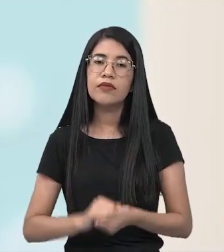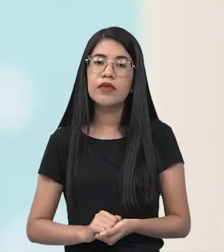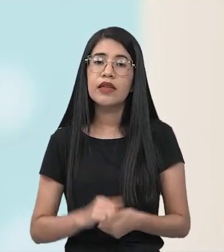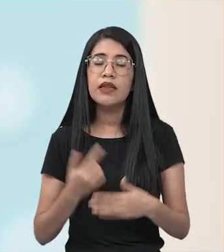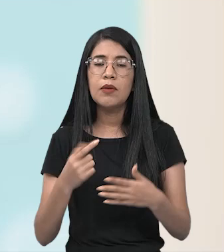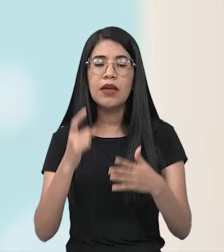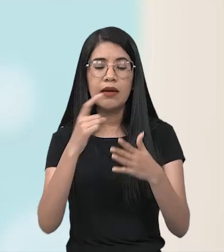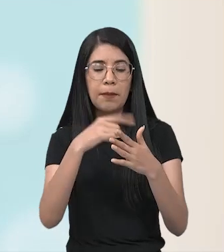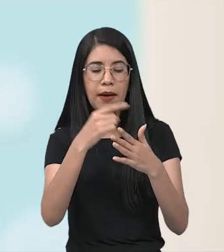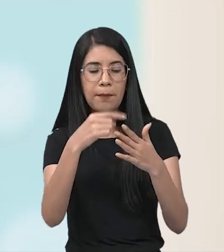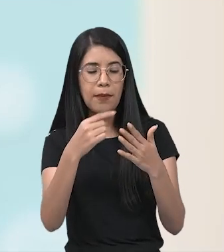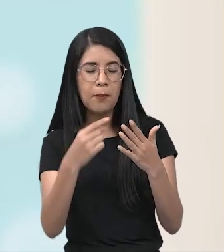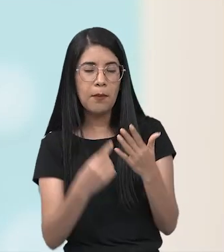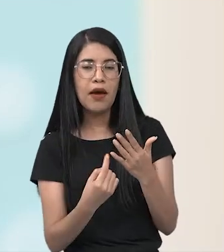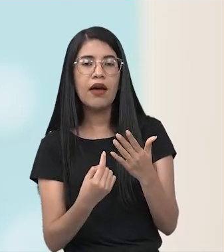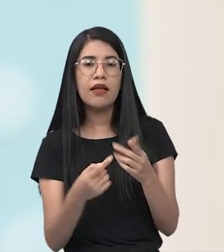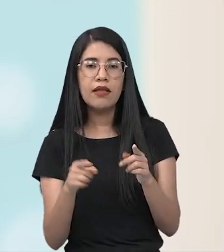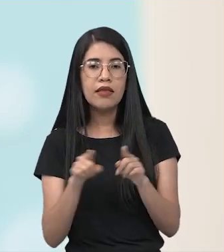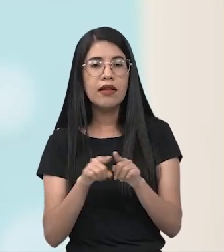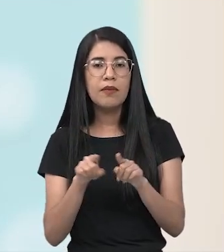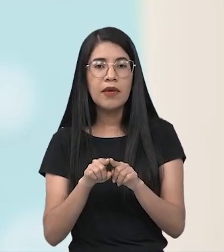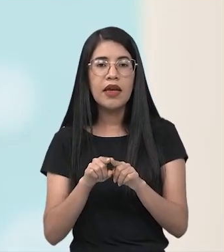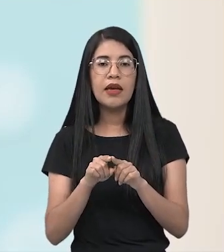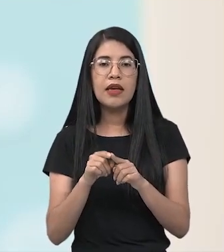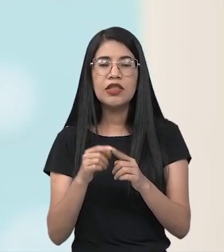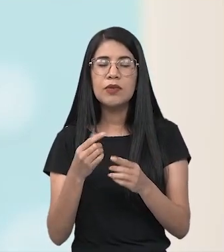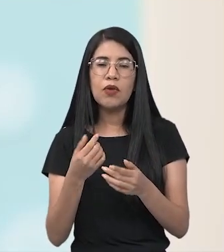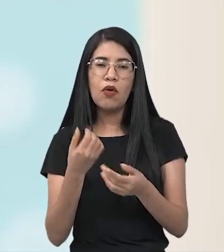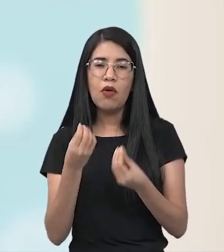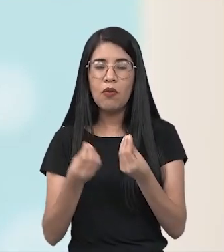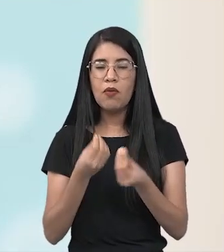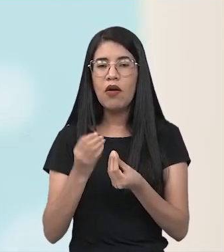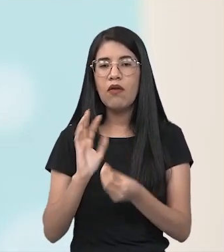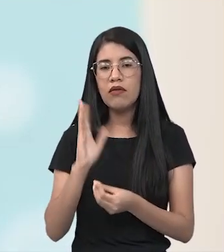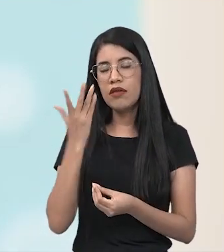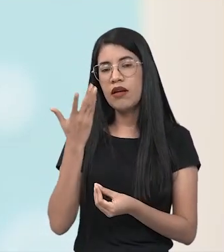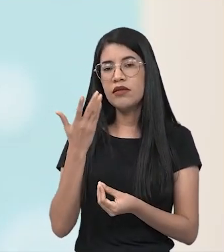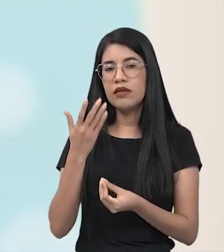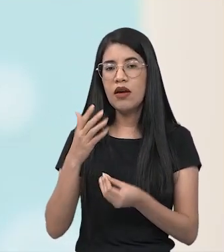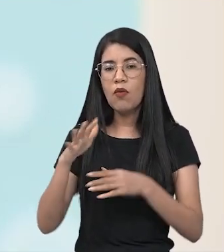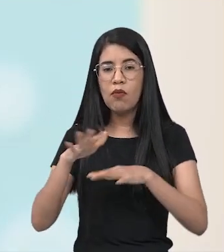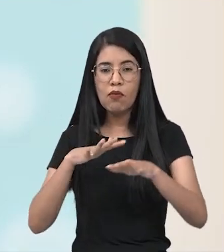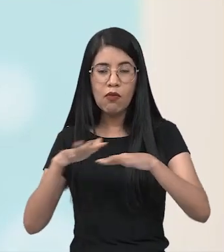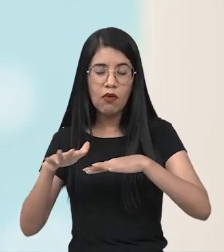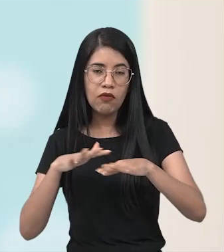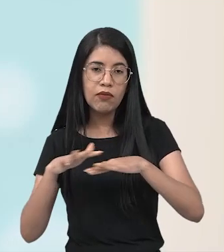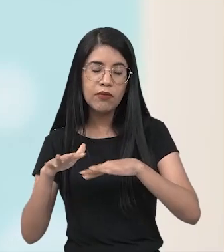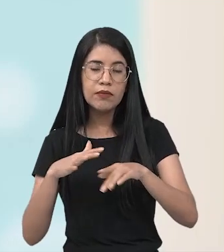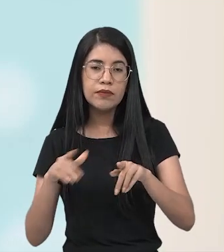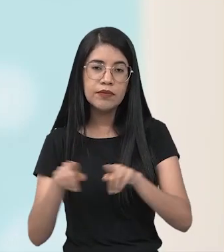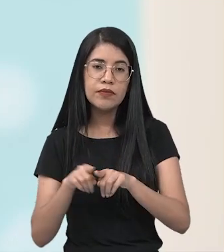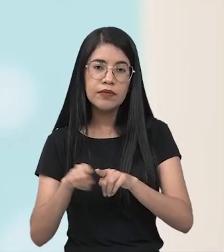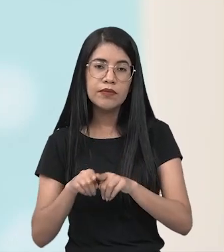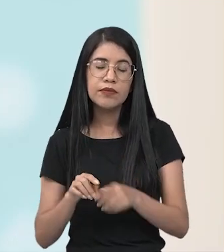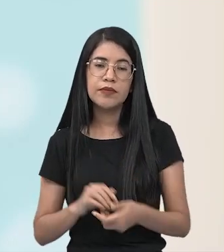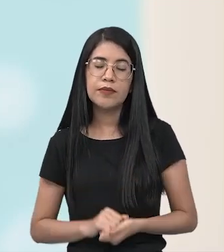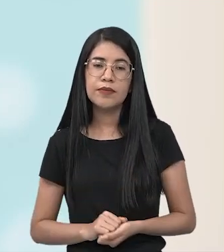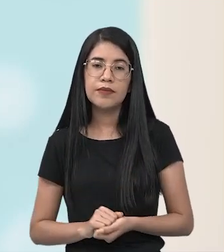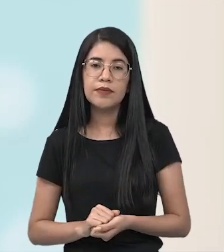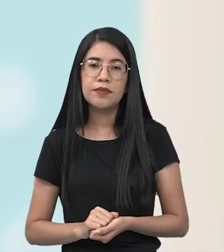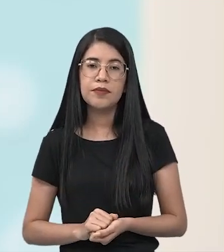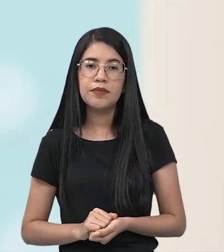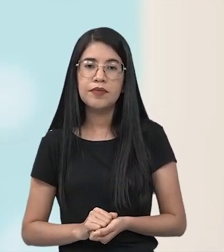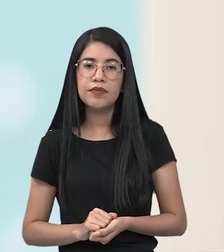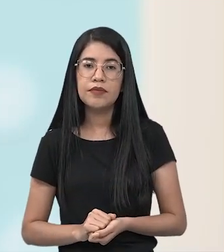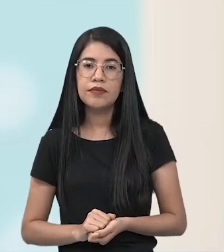elementos específicos, né, como as paradas de mão, os movimentos acrobáticos que fazem parte aí da movimentação do